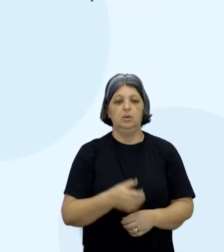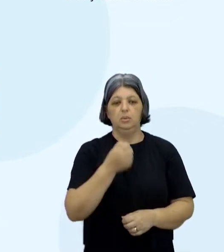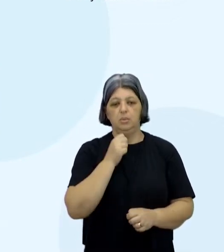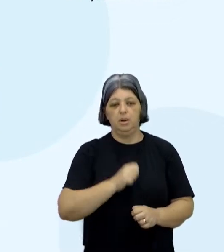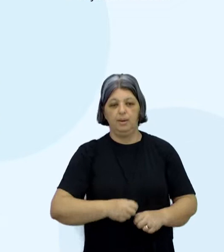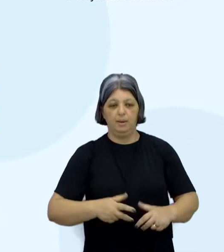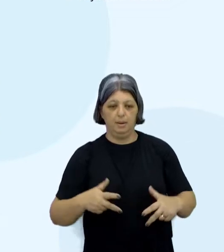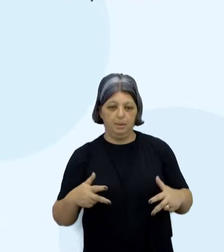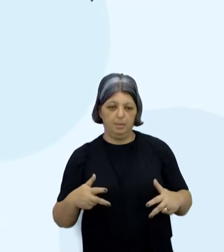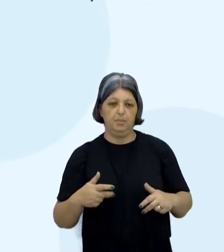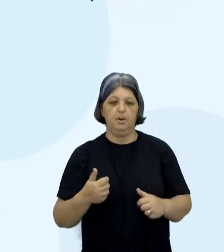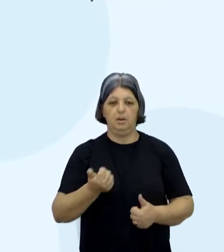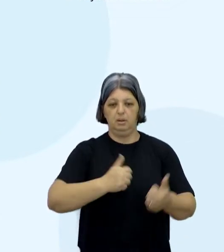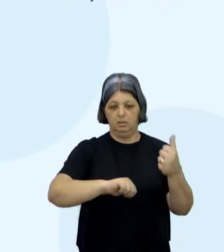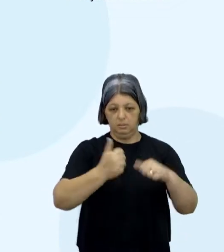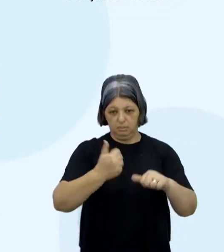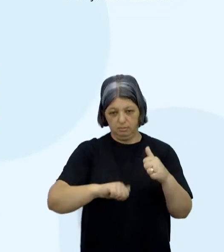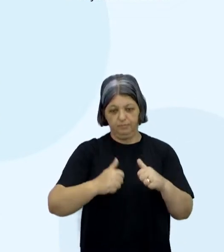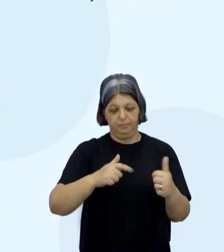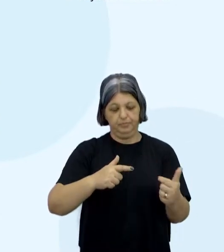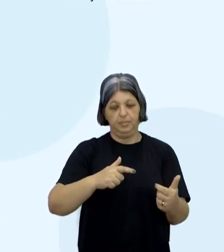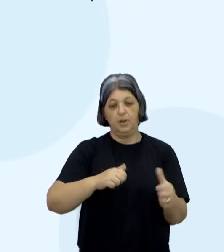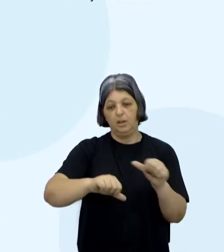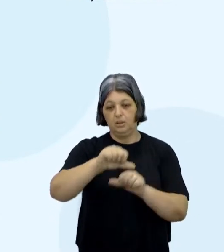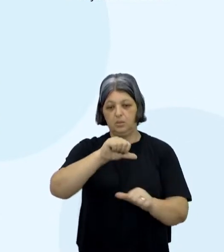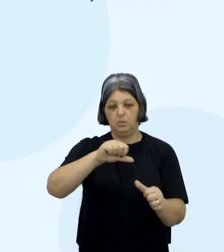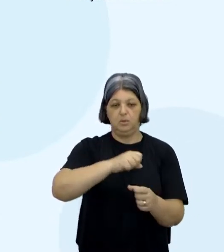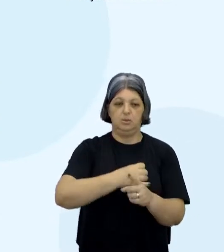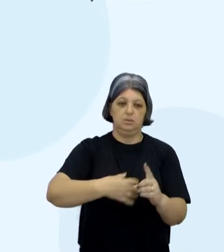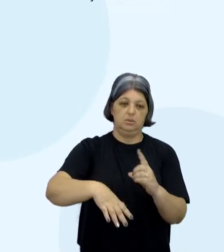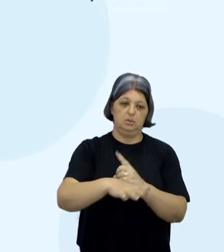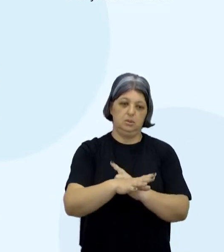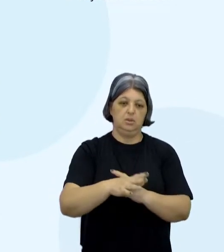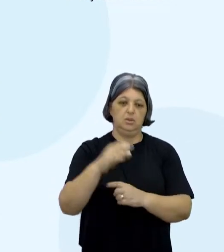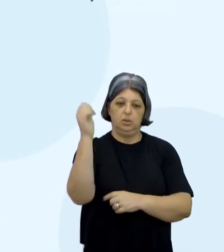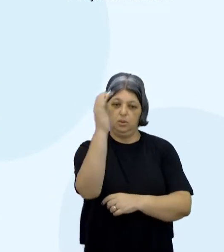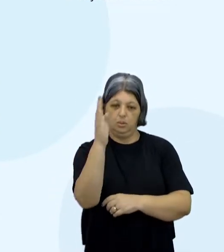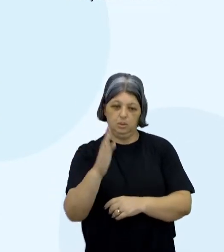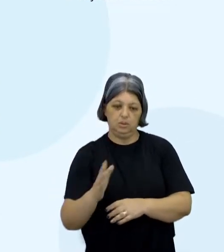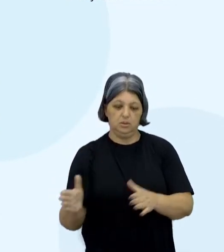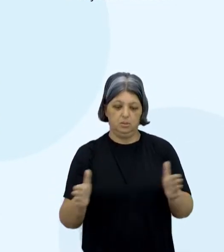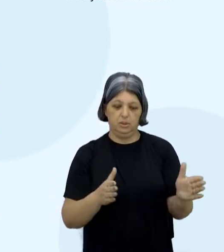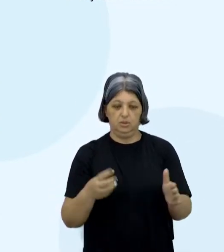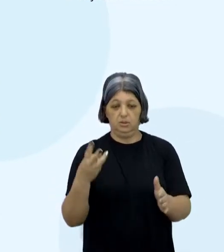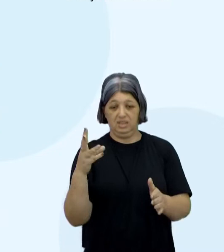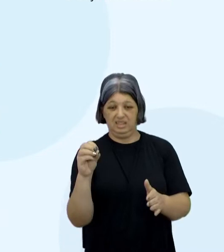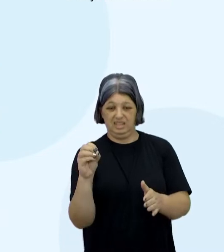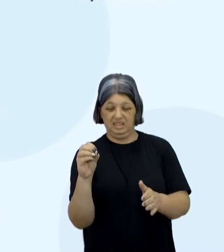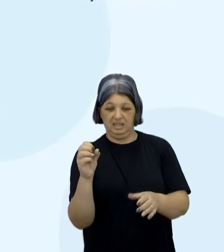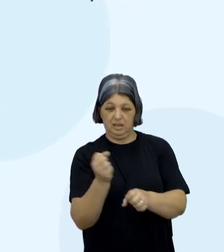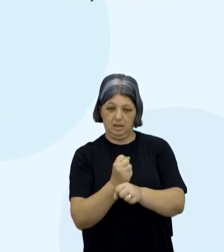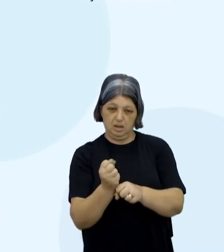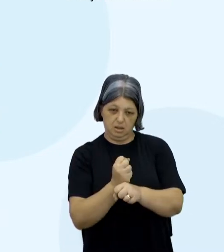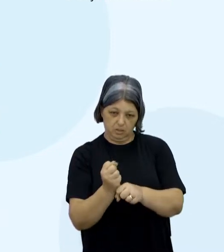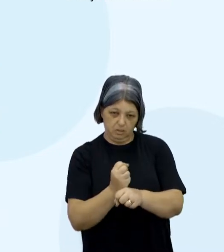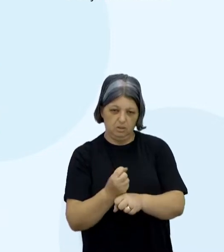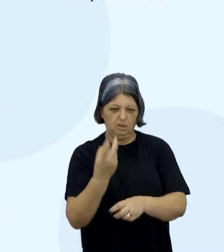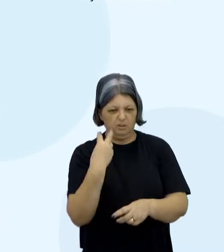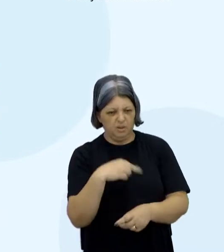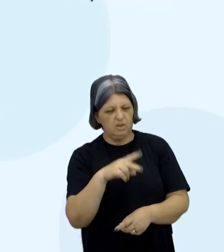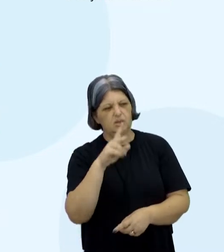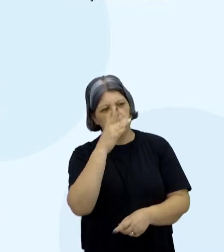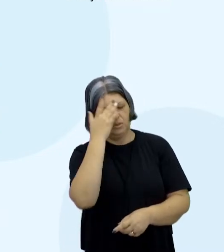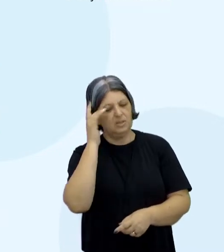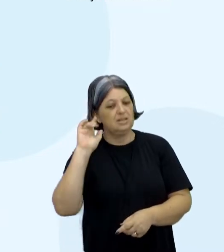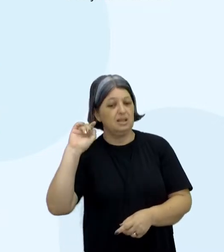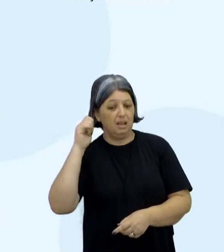carreira e as transformações sociais do Brasil nos últimos 30 anos. Vejo muitos negros querendo falar de outras coisas. O branco vai